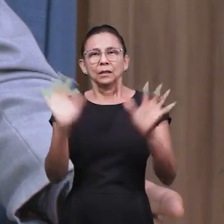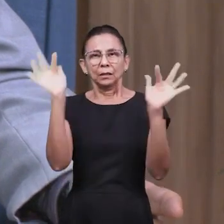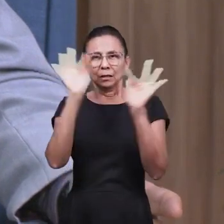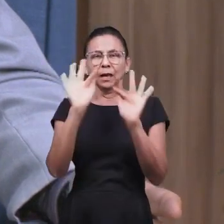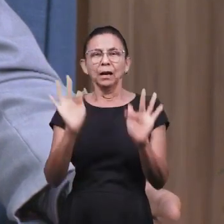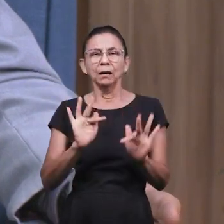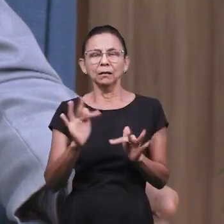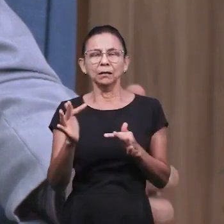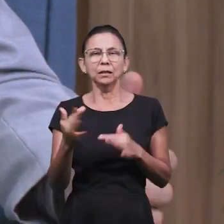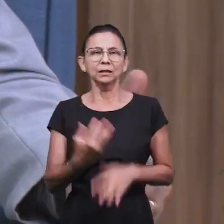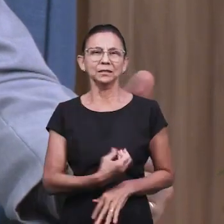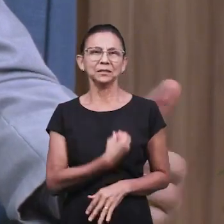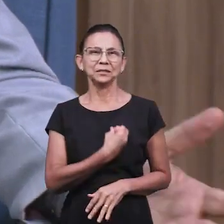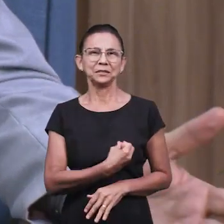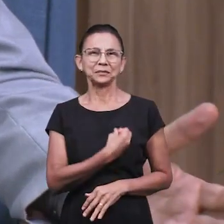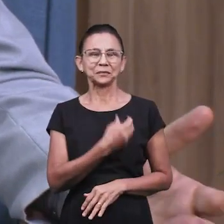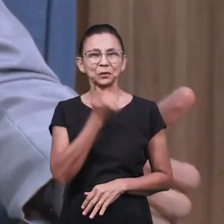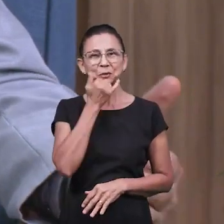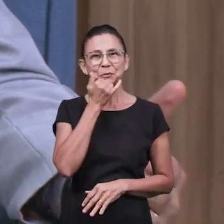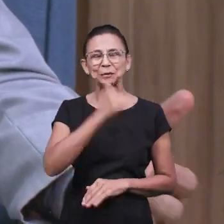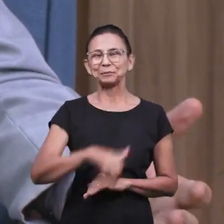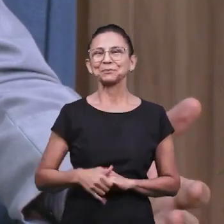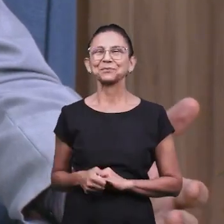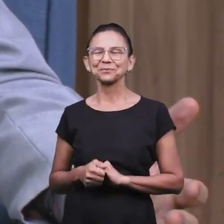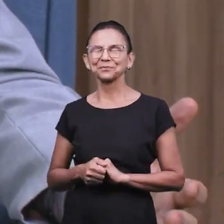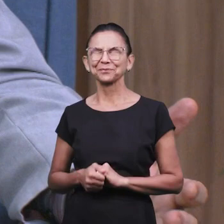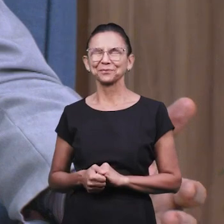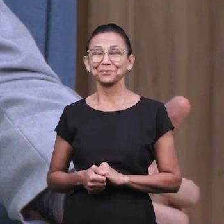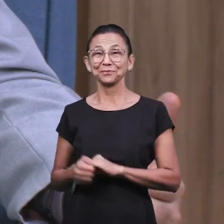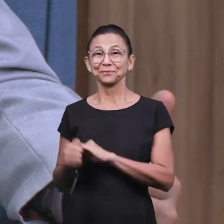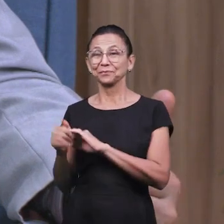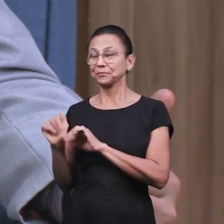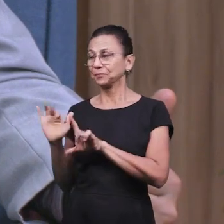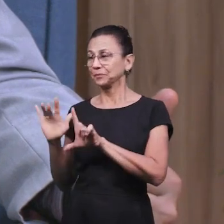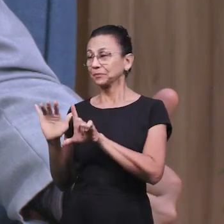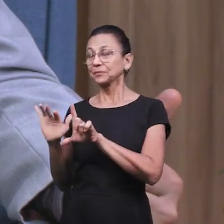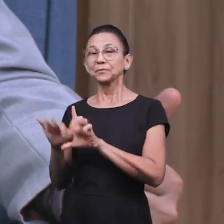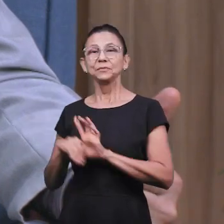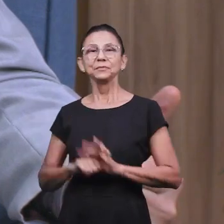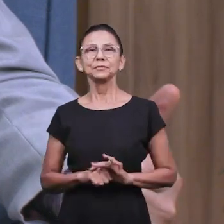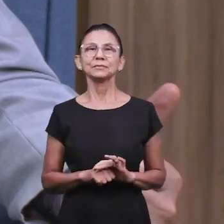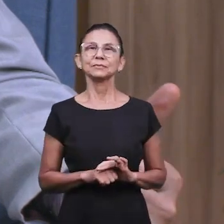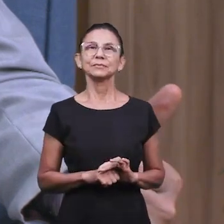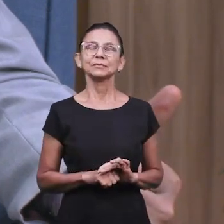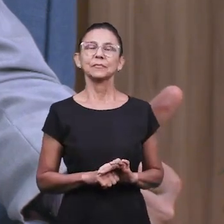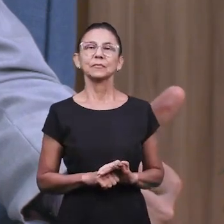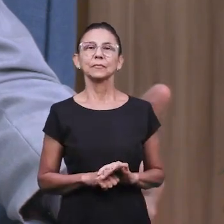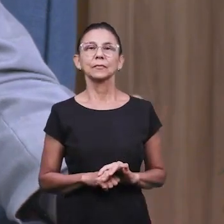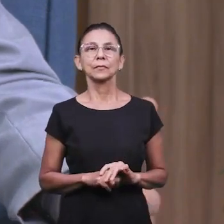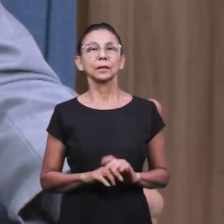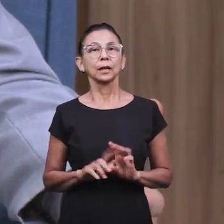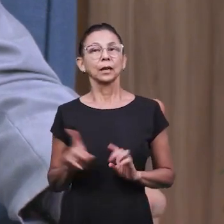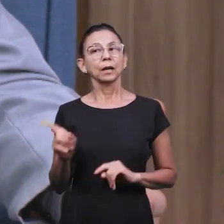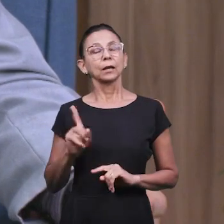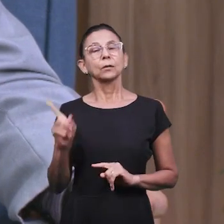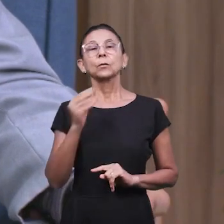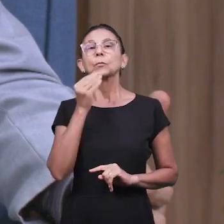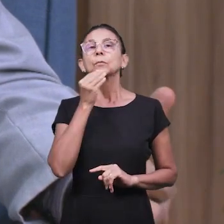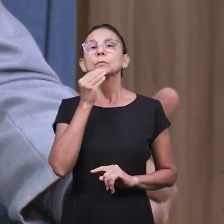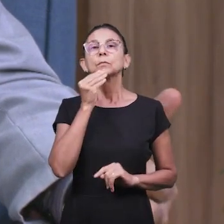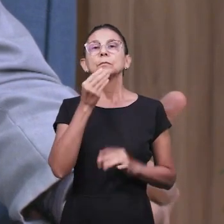pela participação de vocês. Você já sabe, o QR Code está aí e você tem a